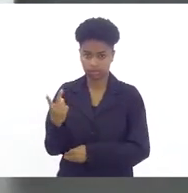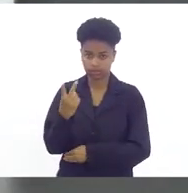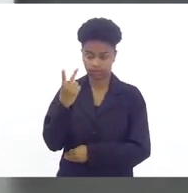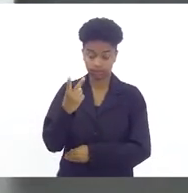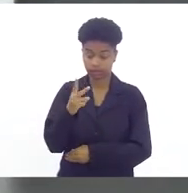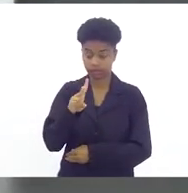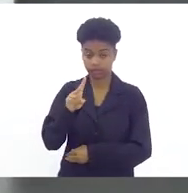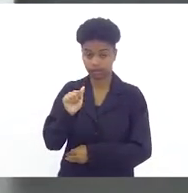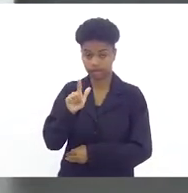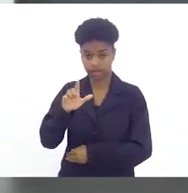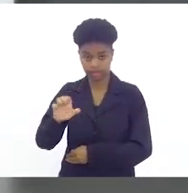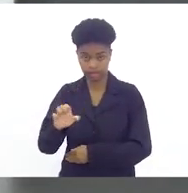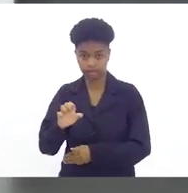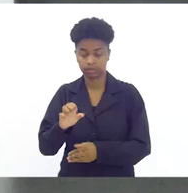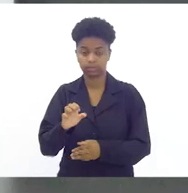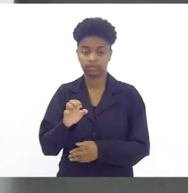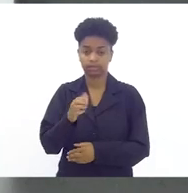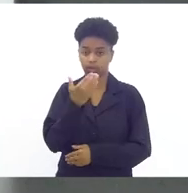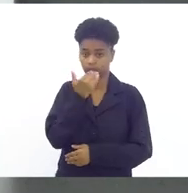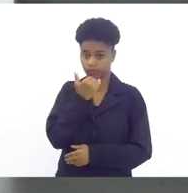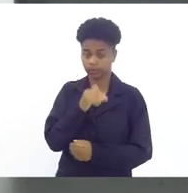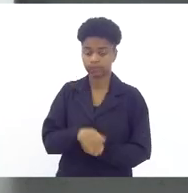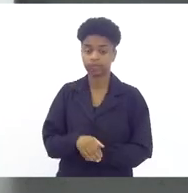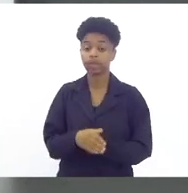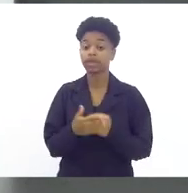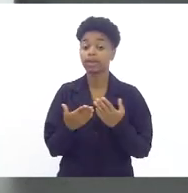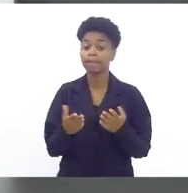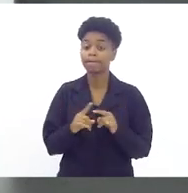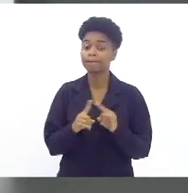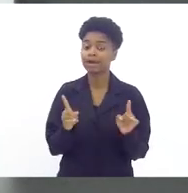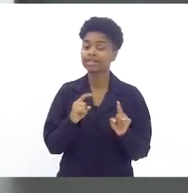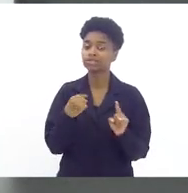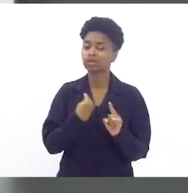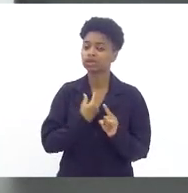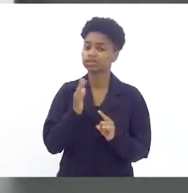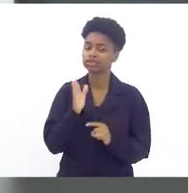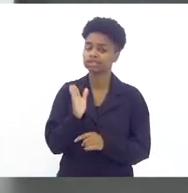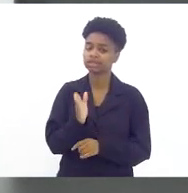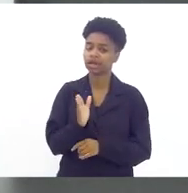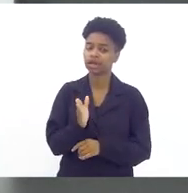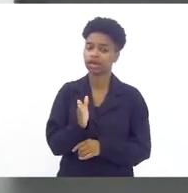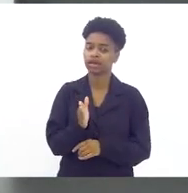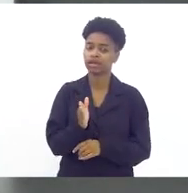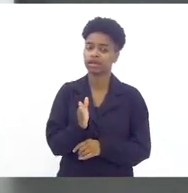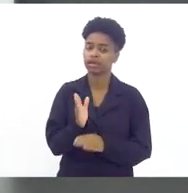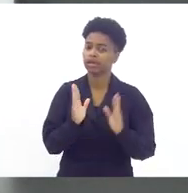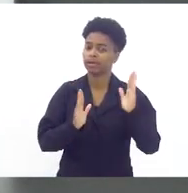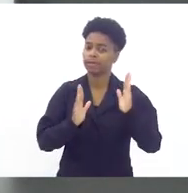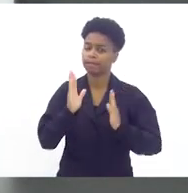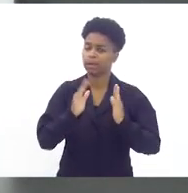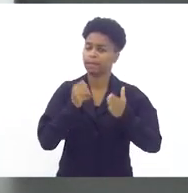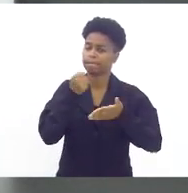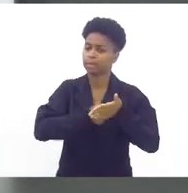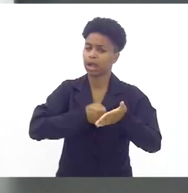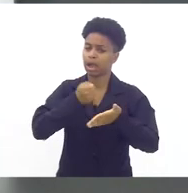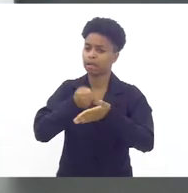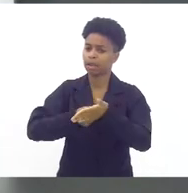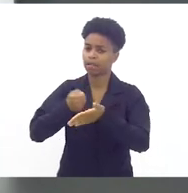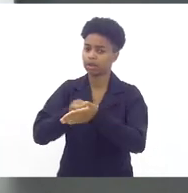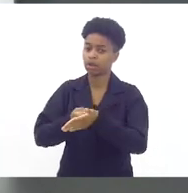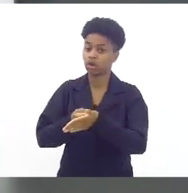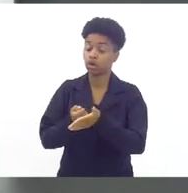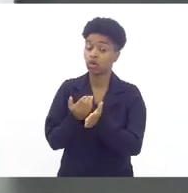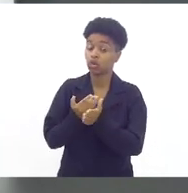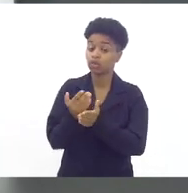só que efetivamente a gente já está tá só nessa etapa da luta desde